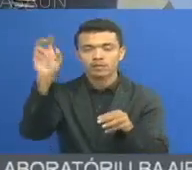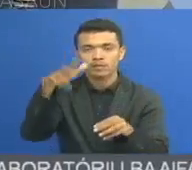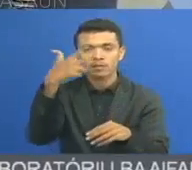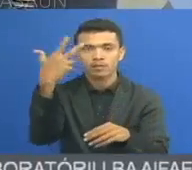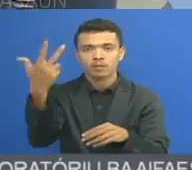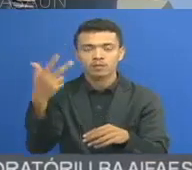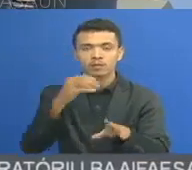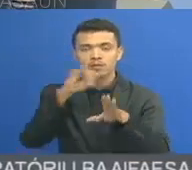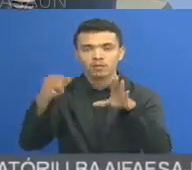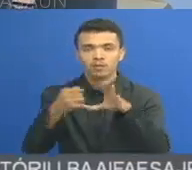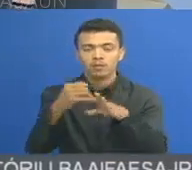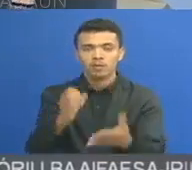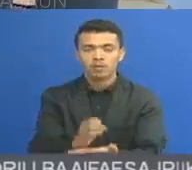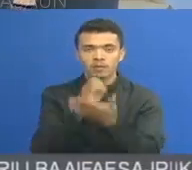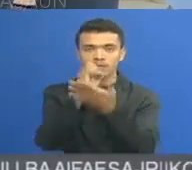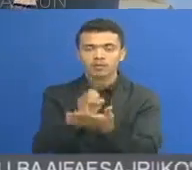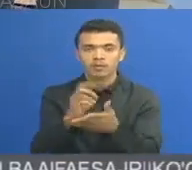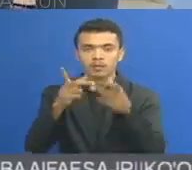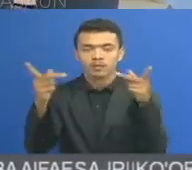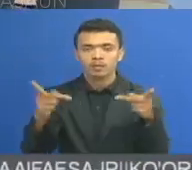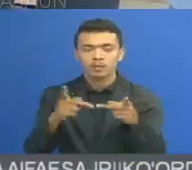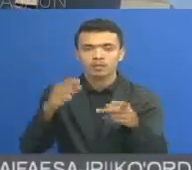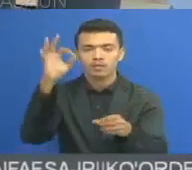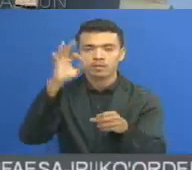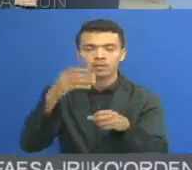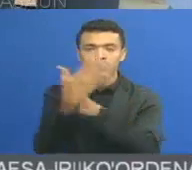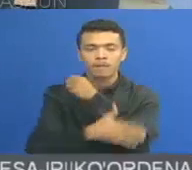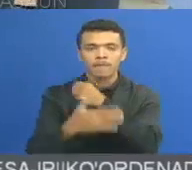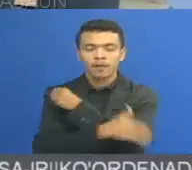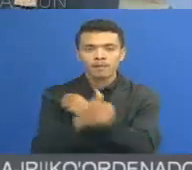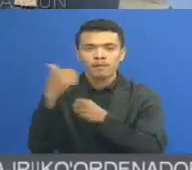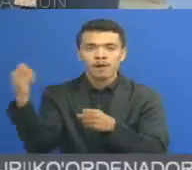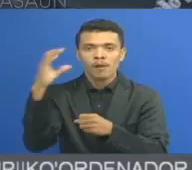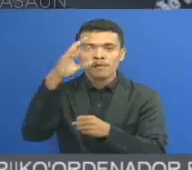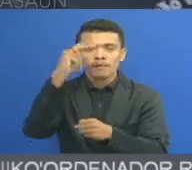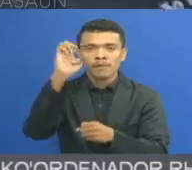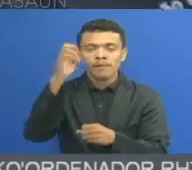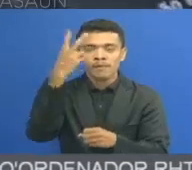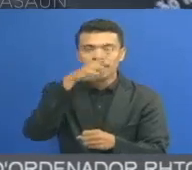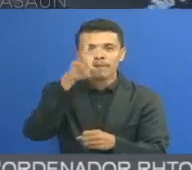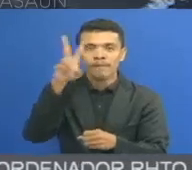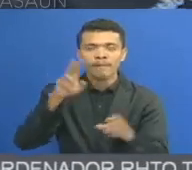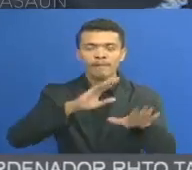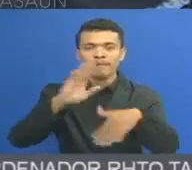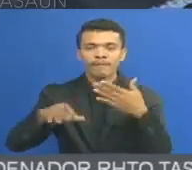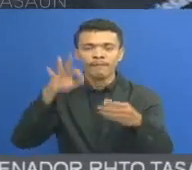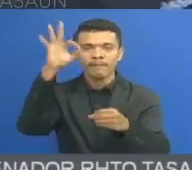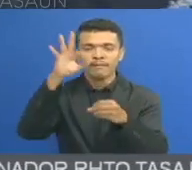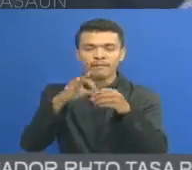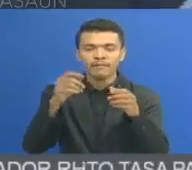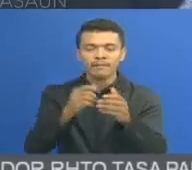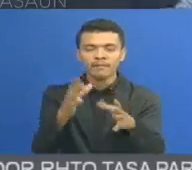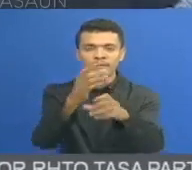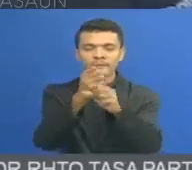Recintolo. Raioa inclui centro votação Rusi diáspora. CNE halona verificação votos reclamado. Rafa em